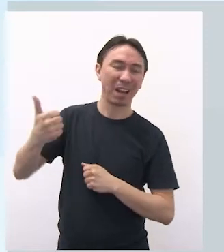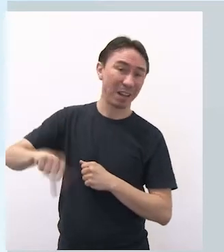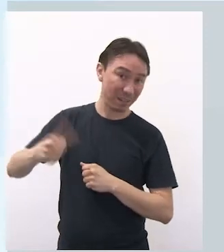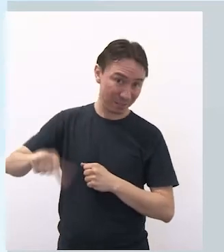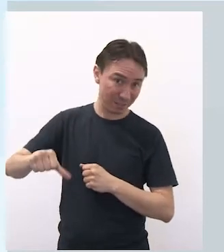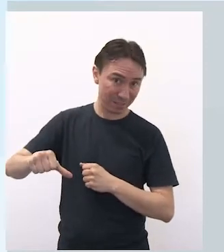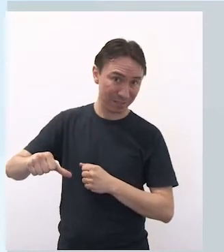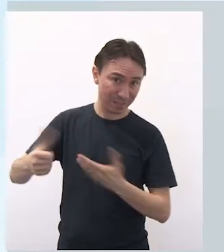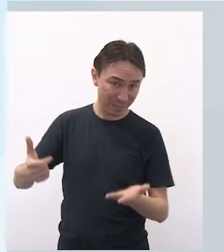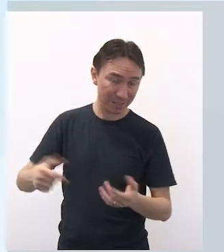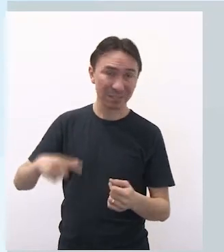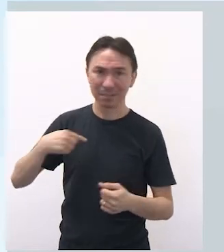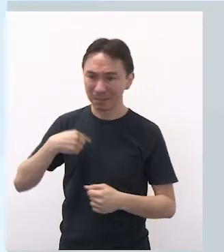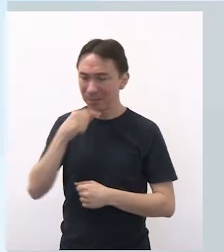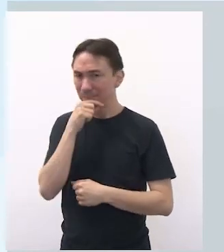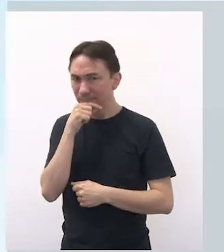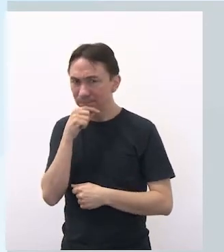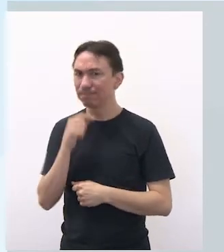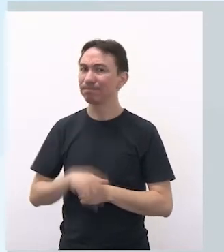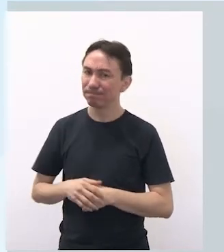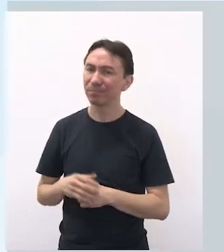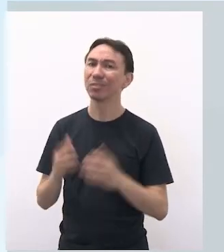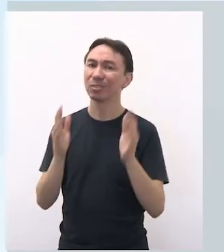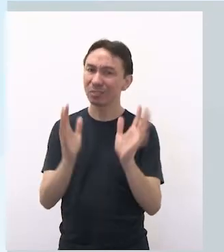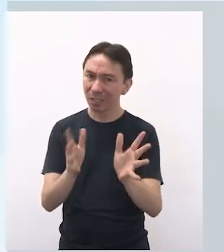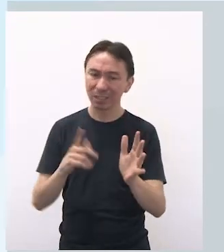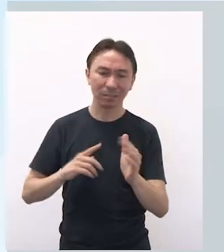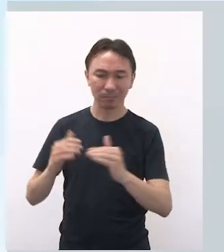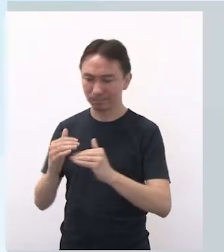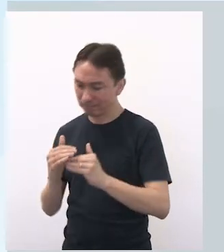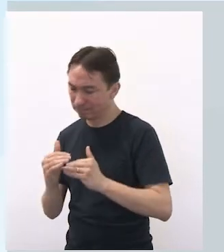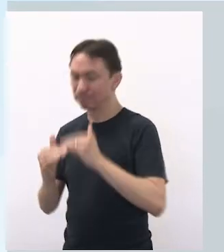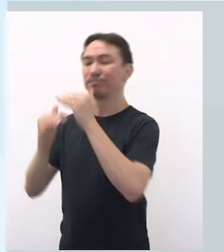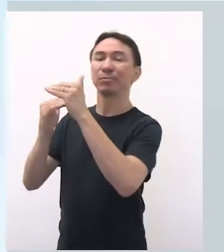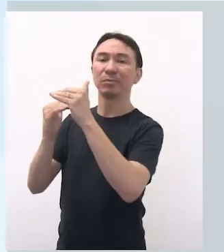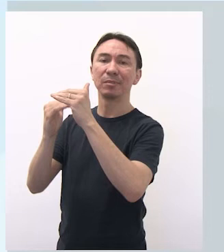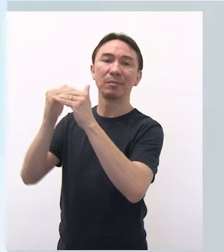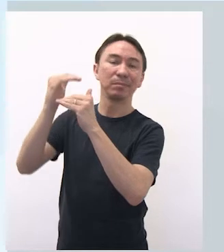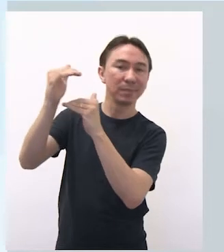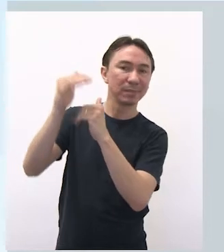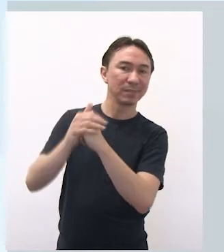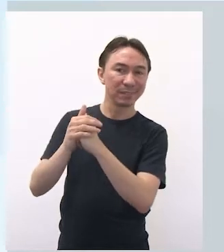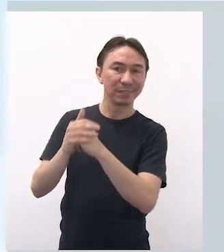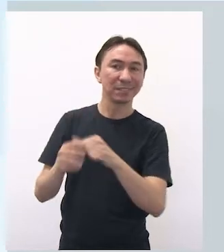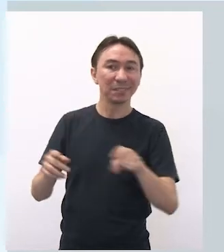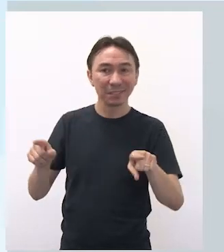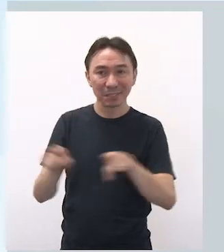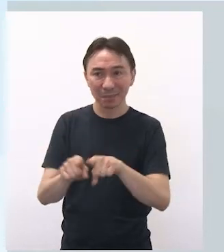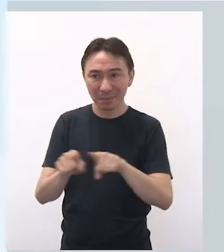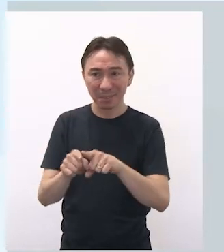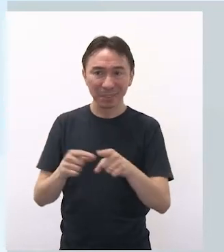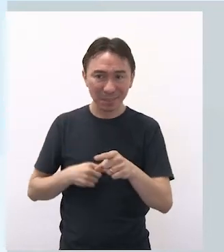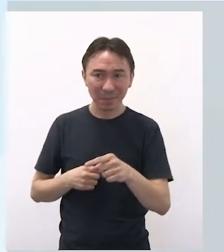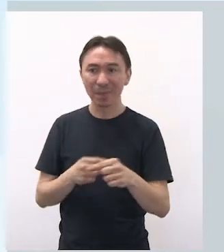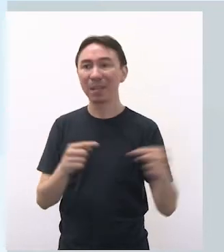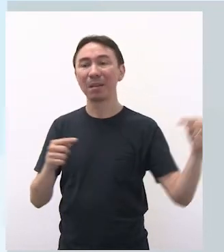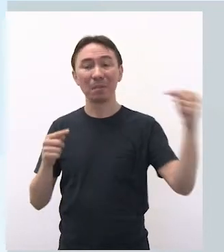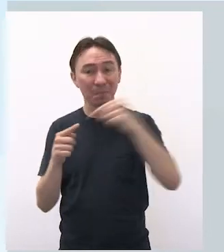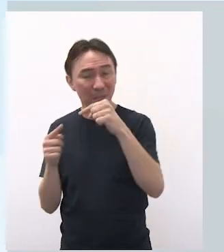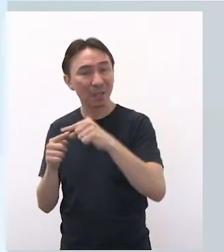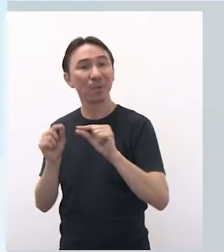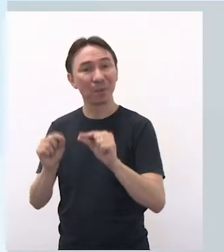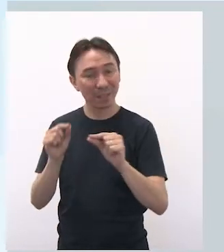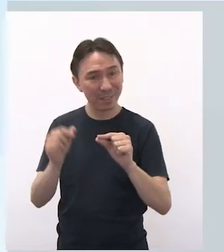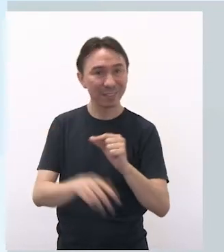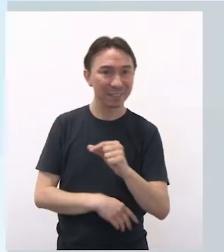pouco mais e que está relacionado também lá com saber fazer. Saber fazer.